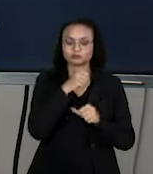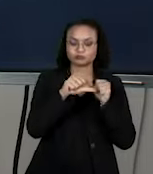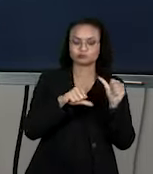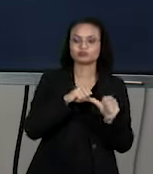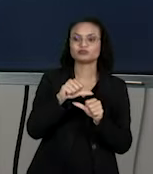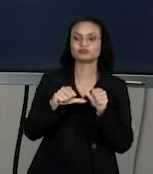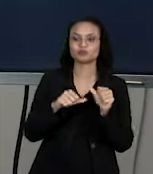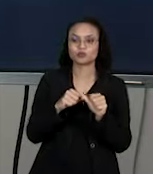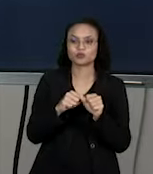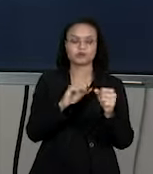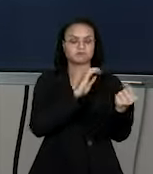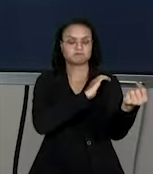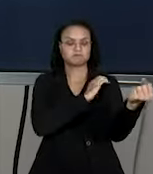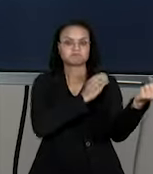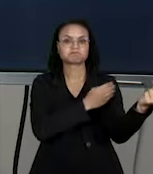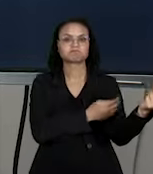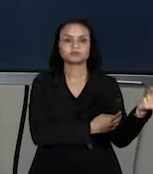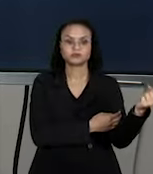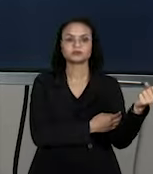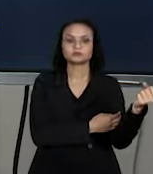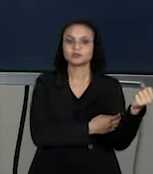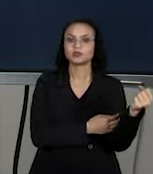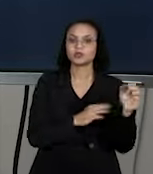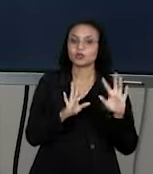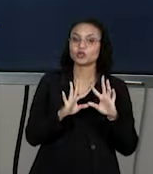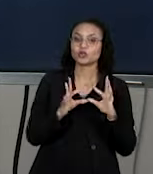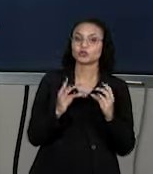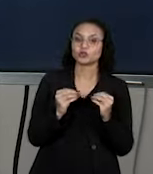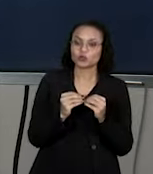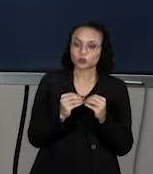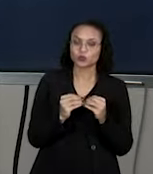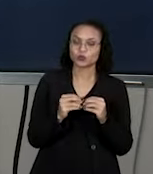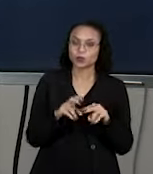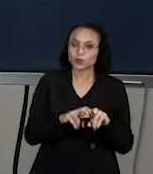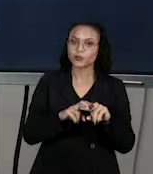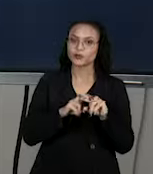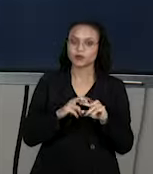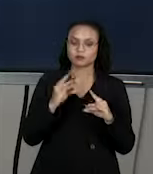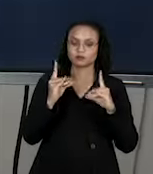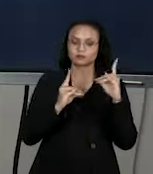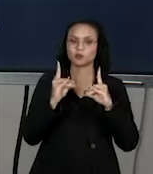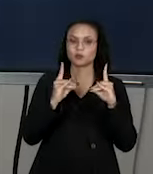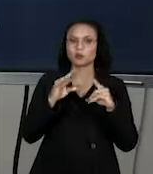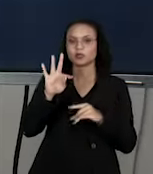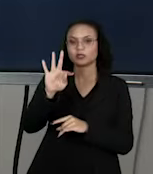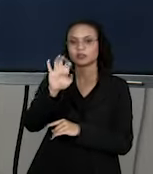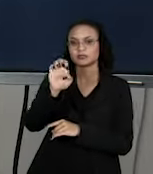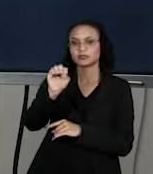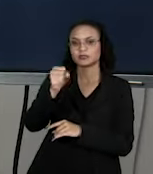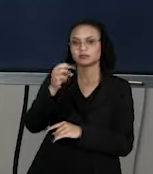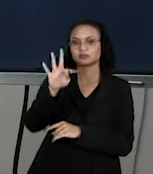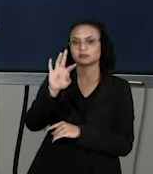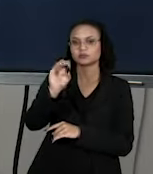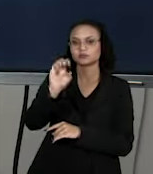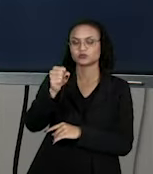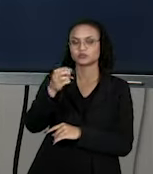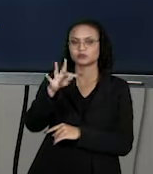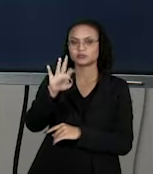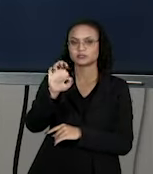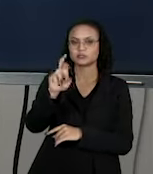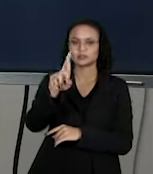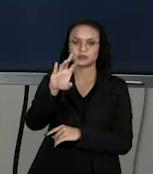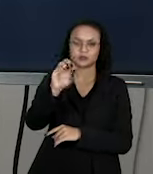peniana. Tudo isso é função, então, da testosterona, que é um hormônio